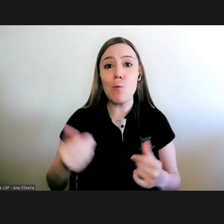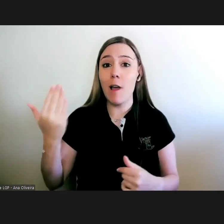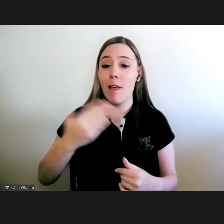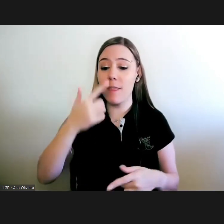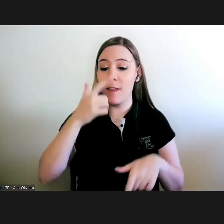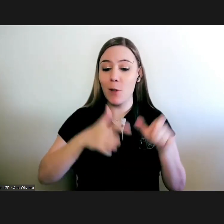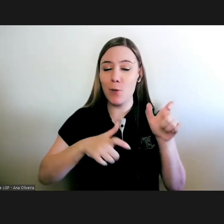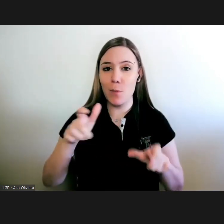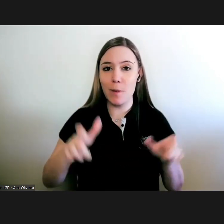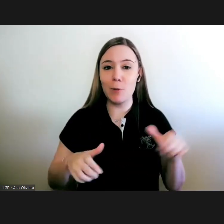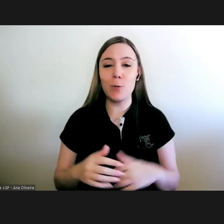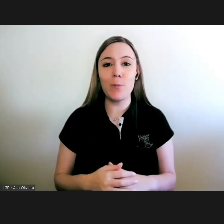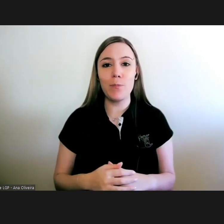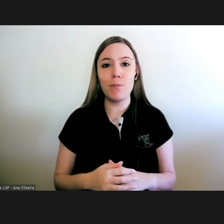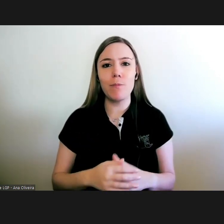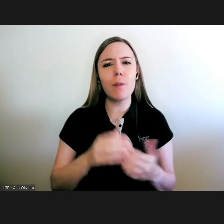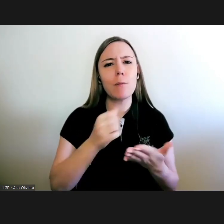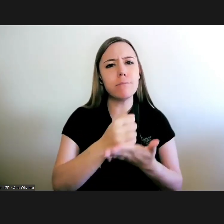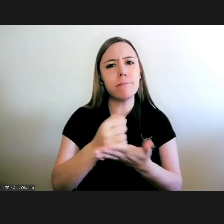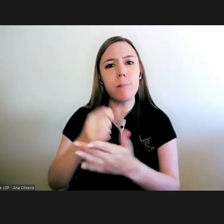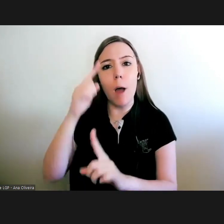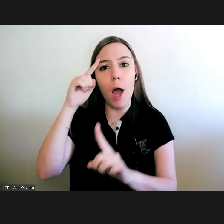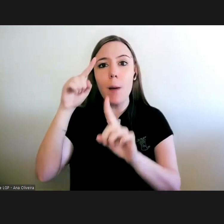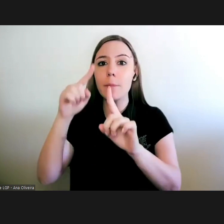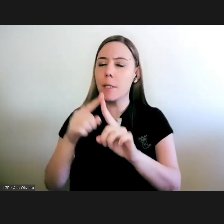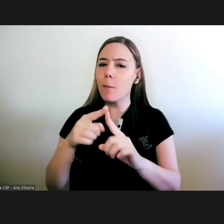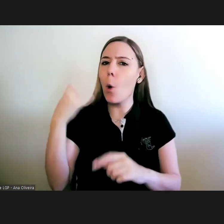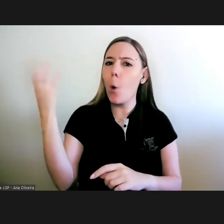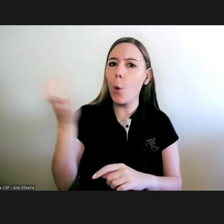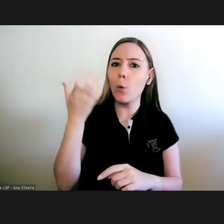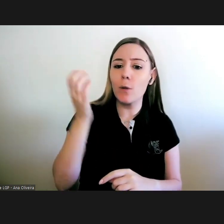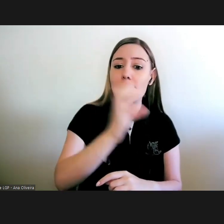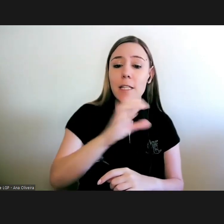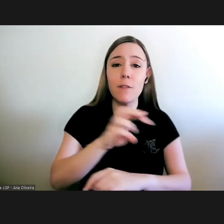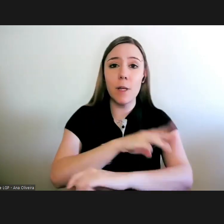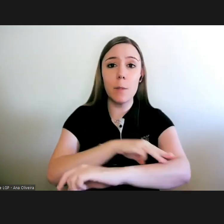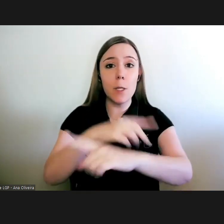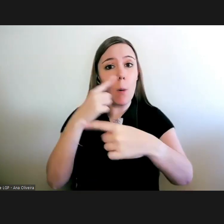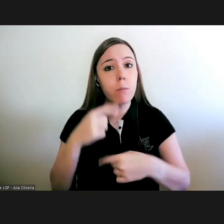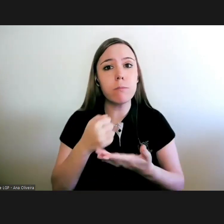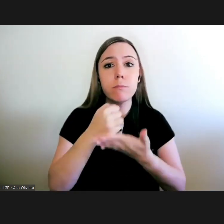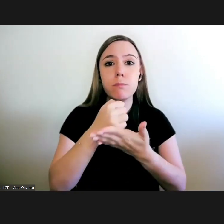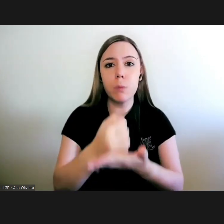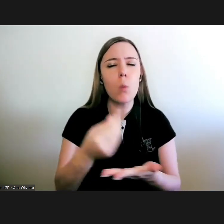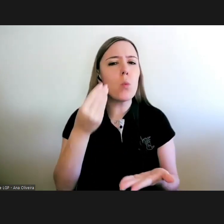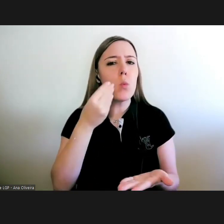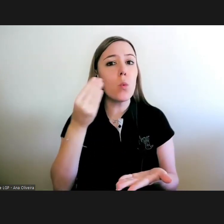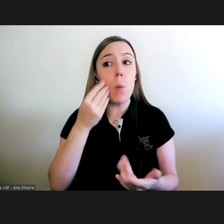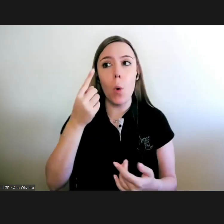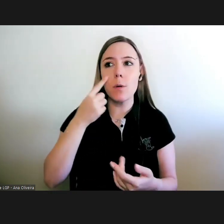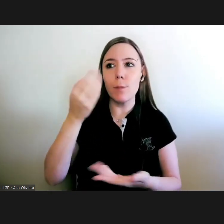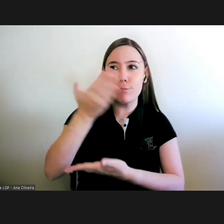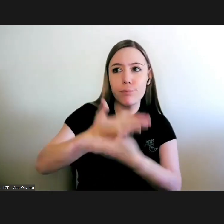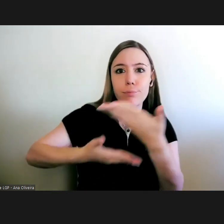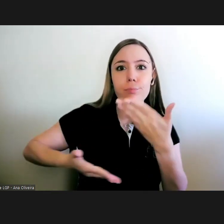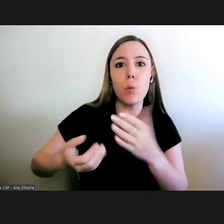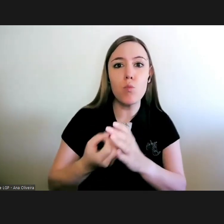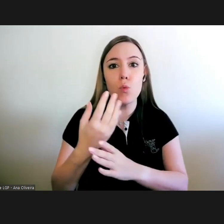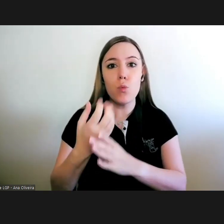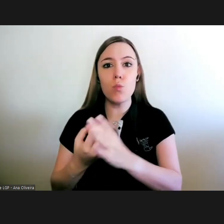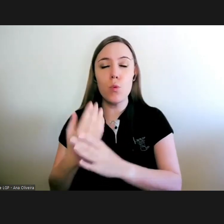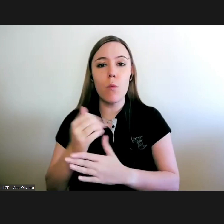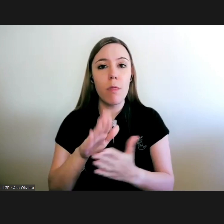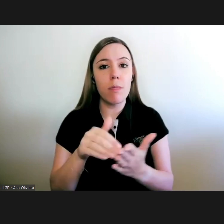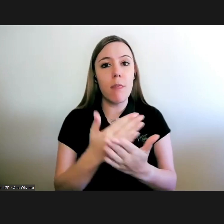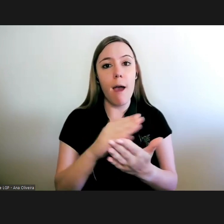Humanos. Contribuir para o reforço da cultura científica da administração pública através da partilha de conhecimento gerado e aplicado com